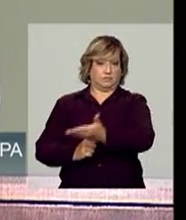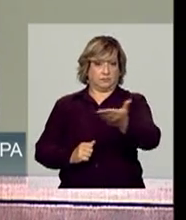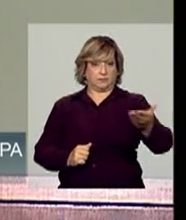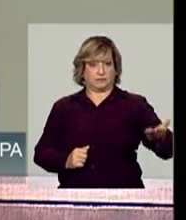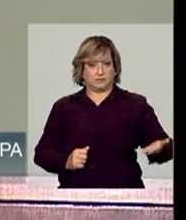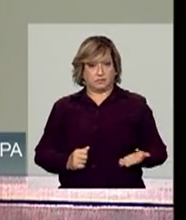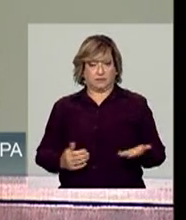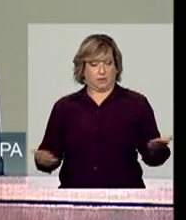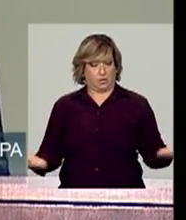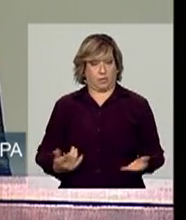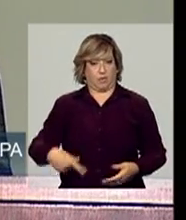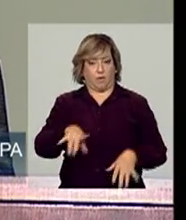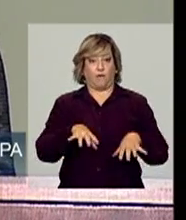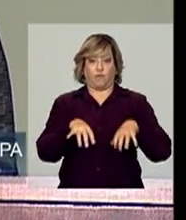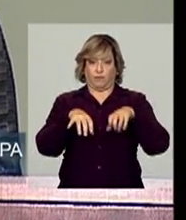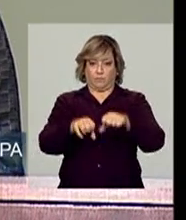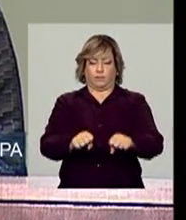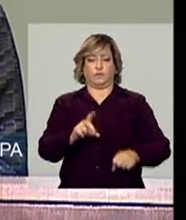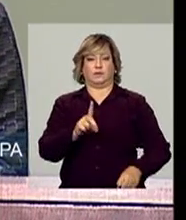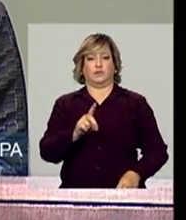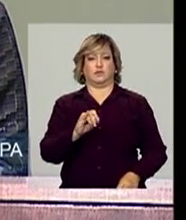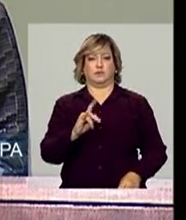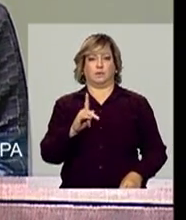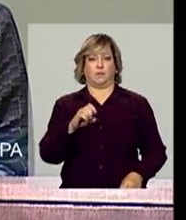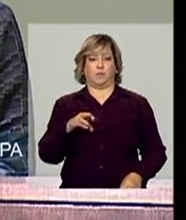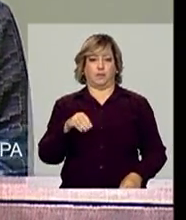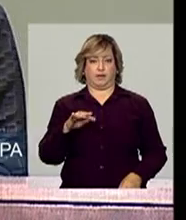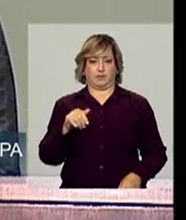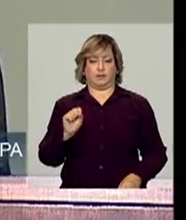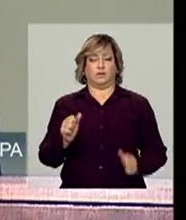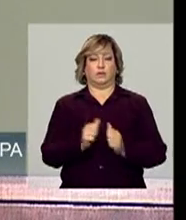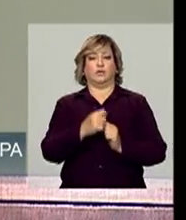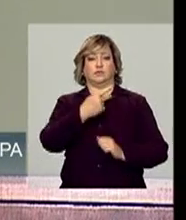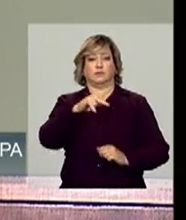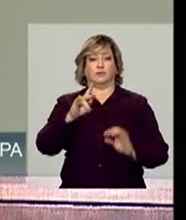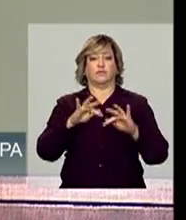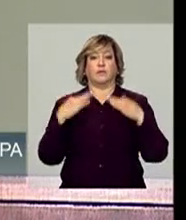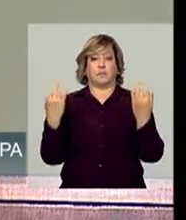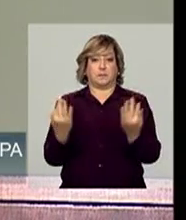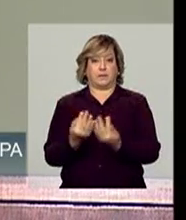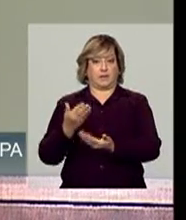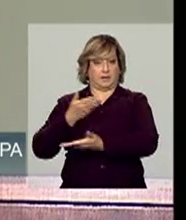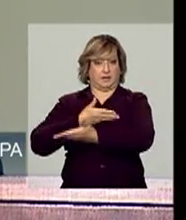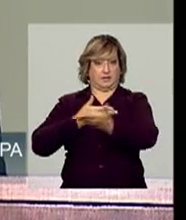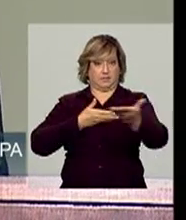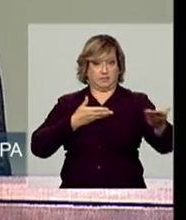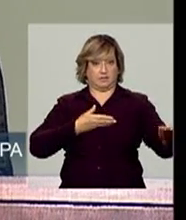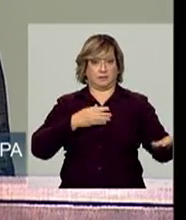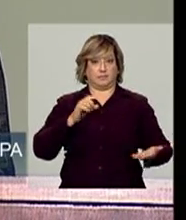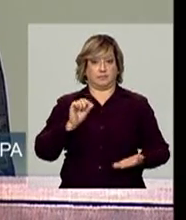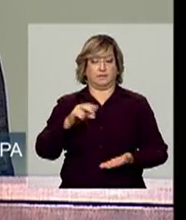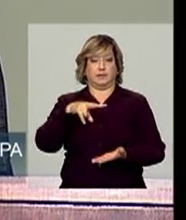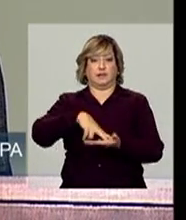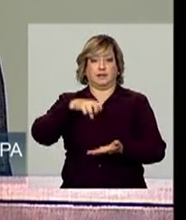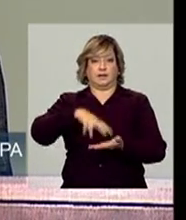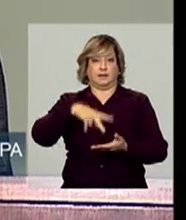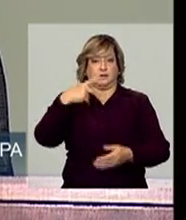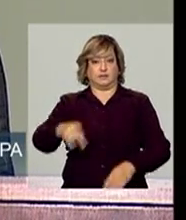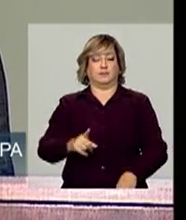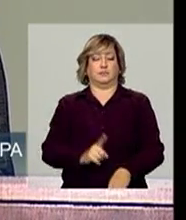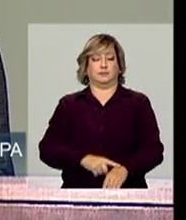agora diplomatas, com seus familiares e amigos, a alegria deste momento. Desejar a cada